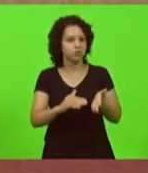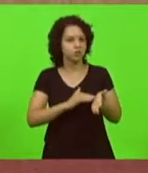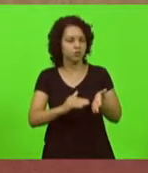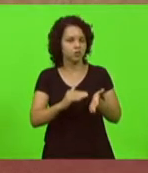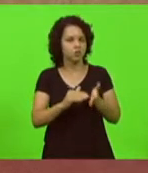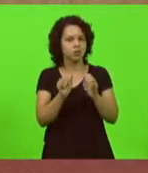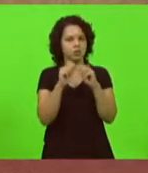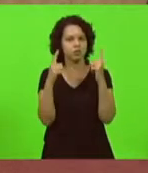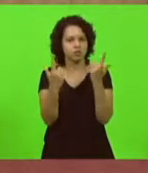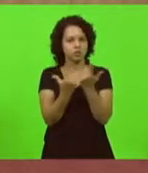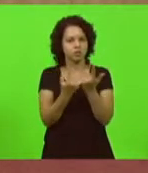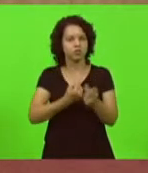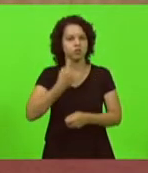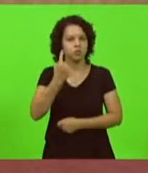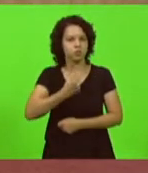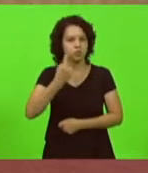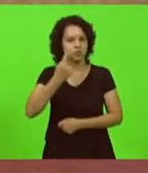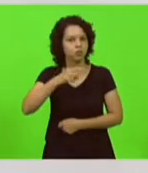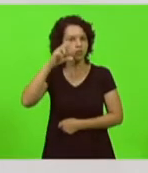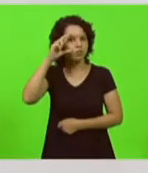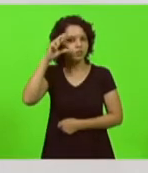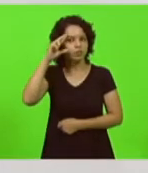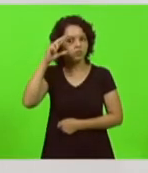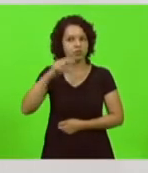Alesc, deputado Ricardo Alba,